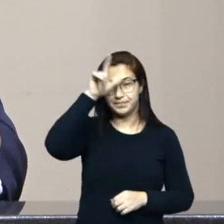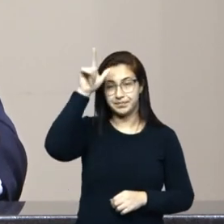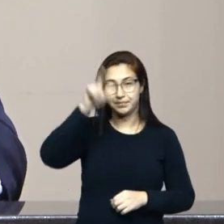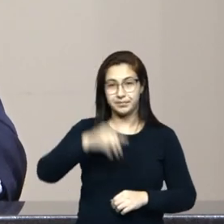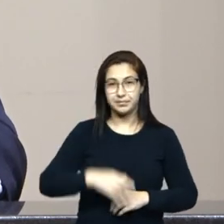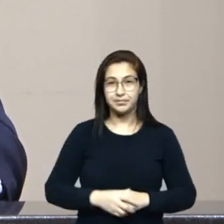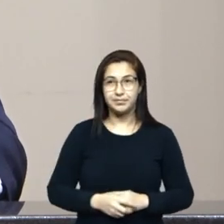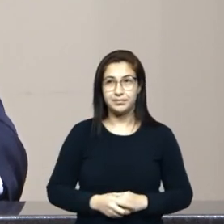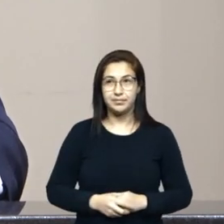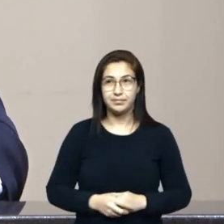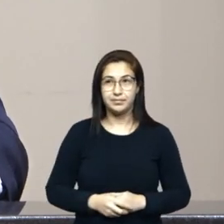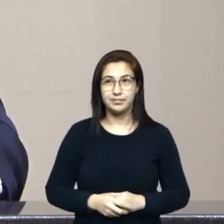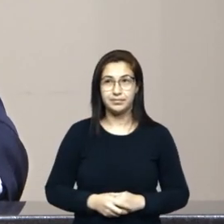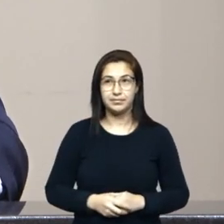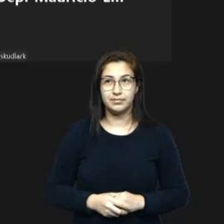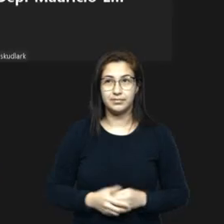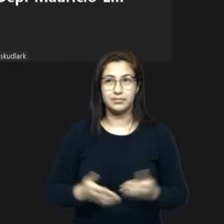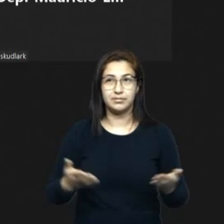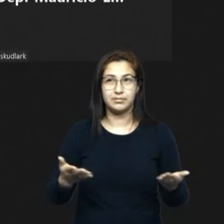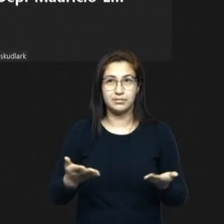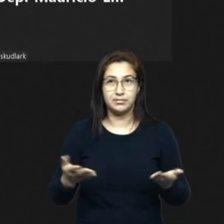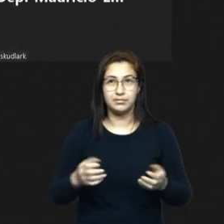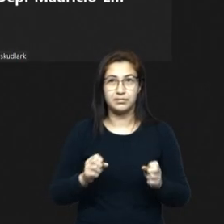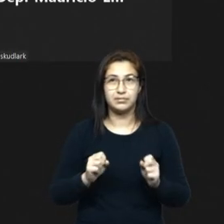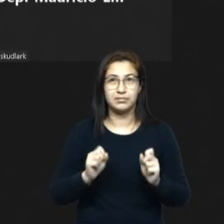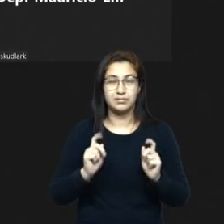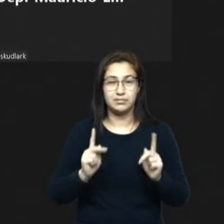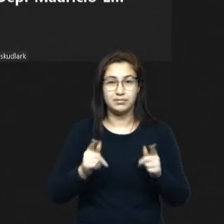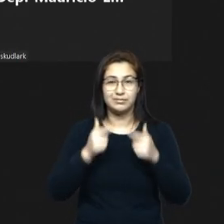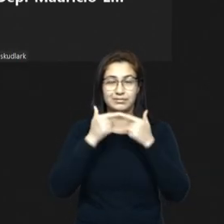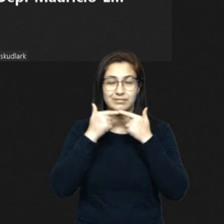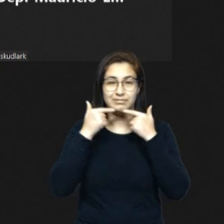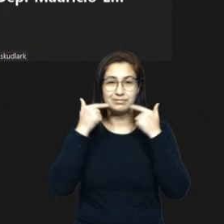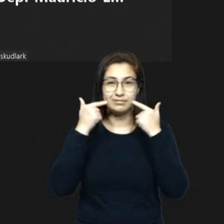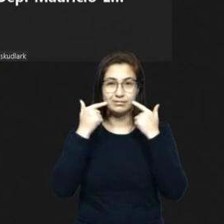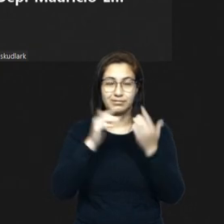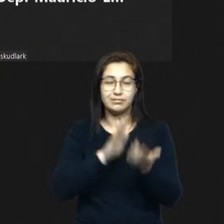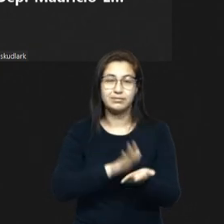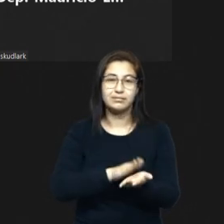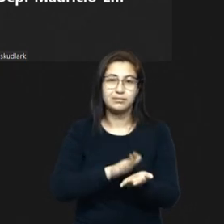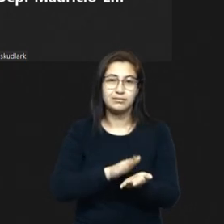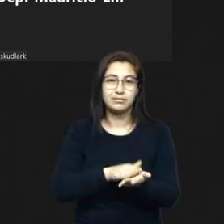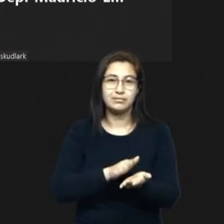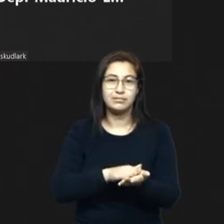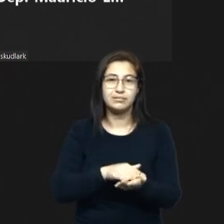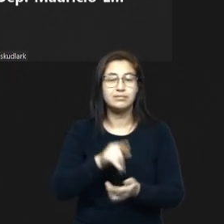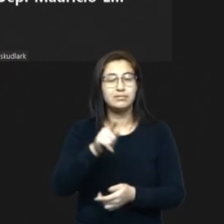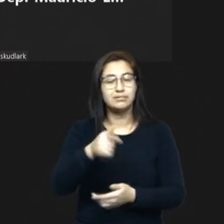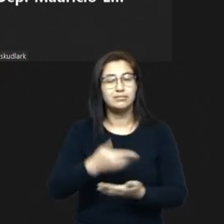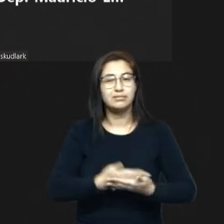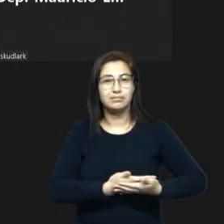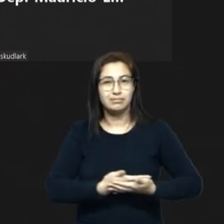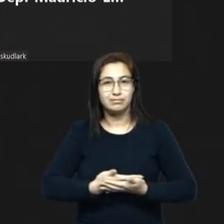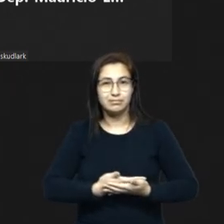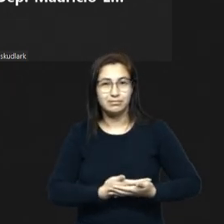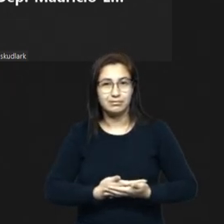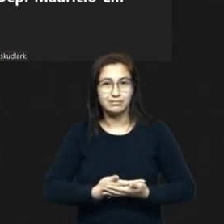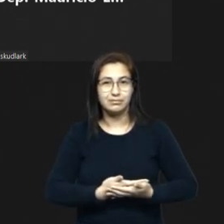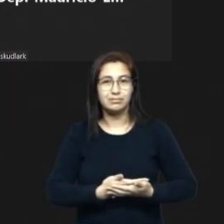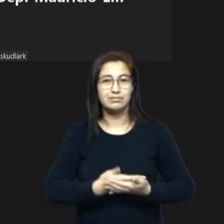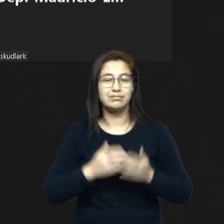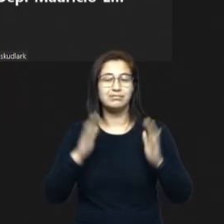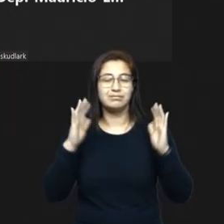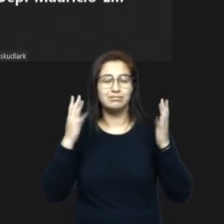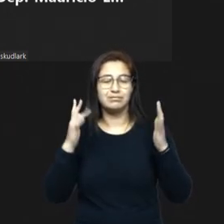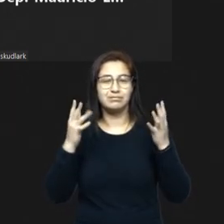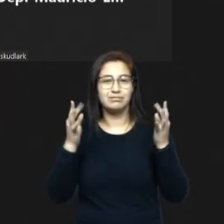ordem. Agora sim, com um sorriso bem grande no rosto, parabenizar por essa neném que veio para trazer muita alegria ao